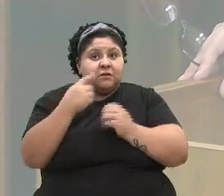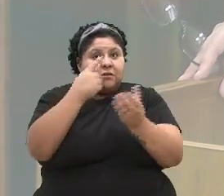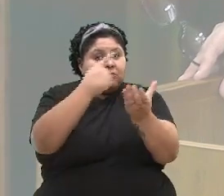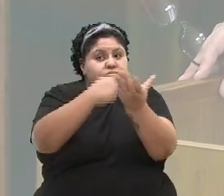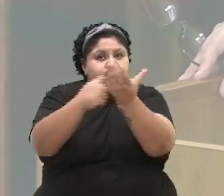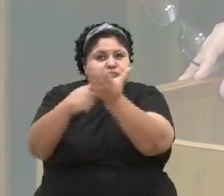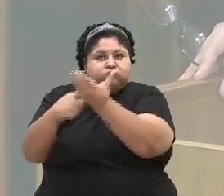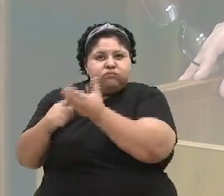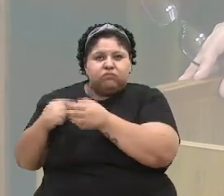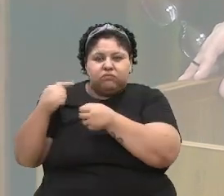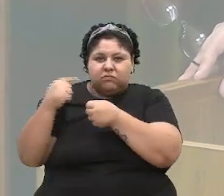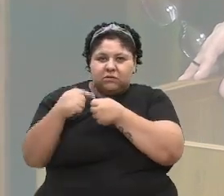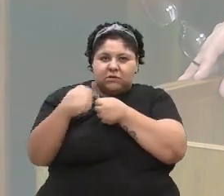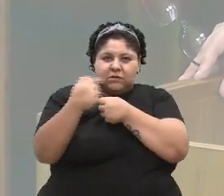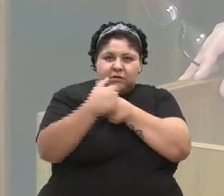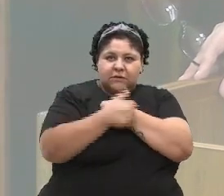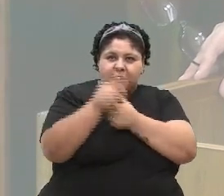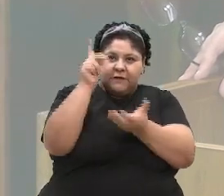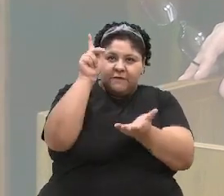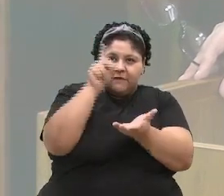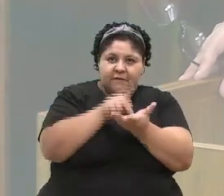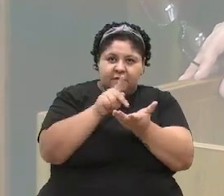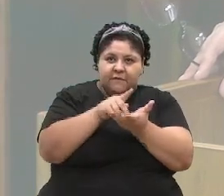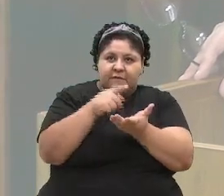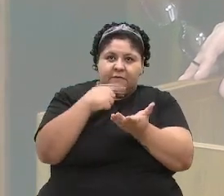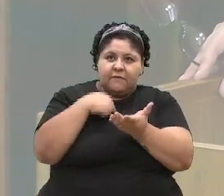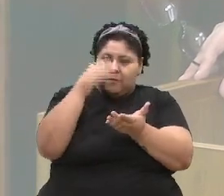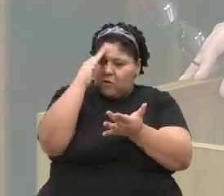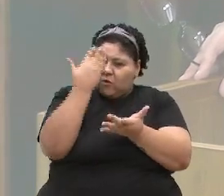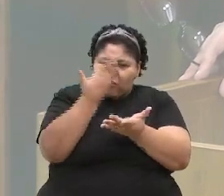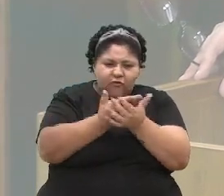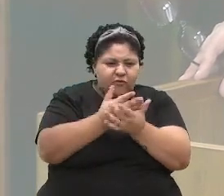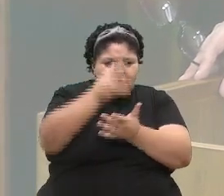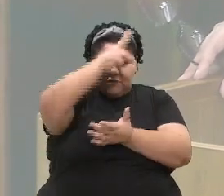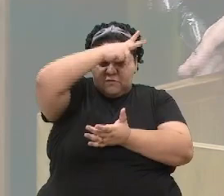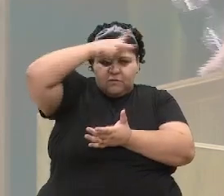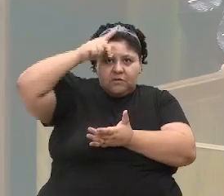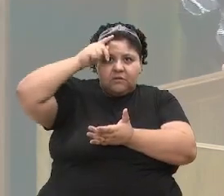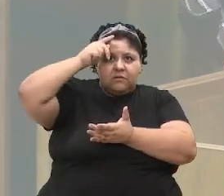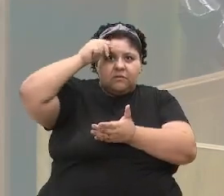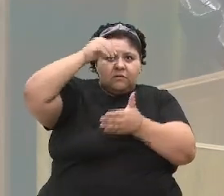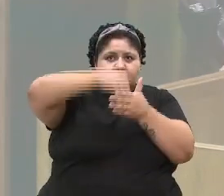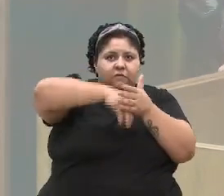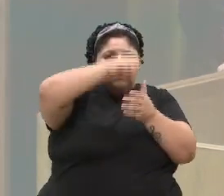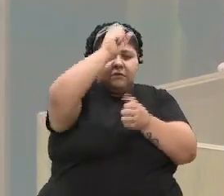comprometimento com a cidade e honestidade, eu confio no prefeito e voto sim.